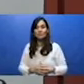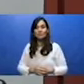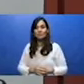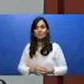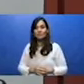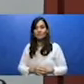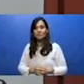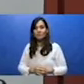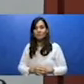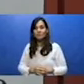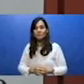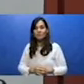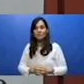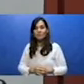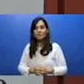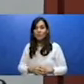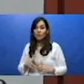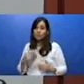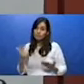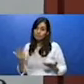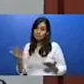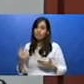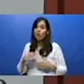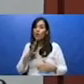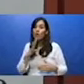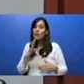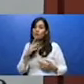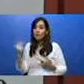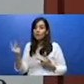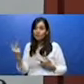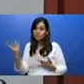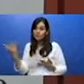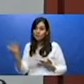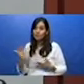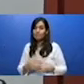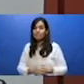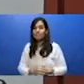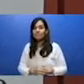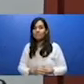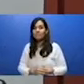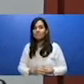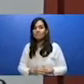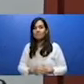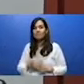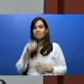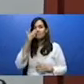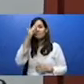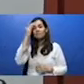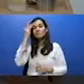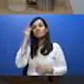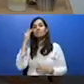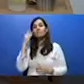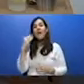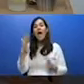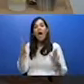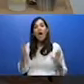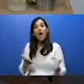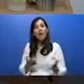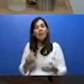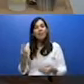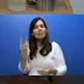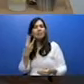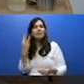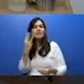Vinci. E então, com isso, eles se conheceram, tá? Agora nós vamos para a